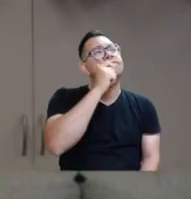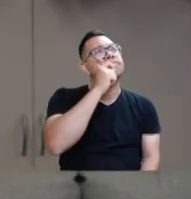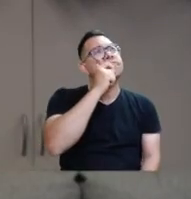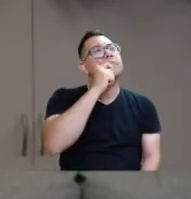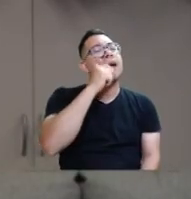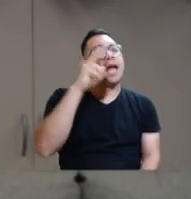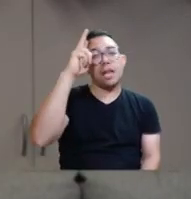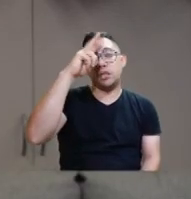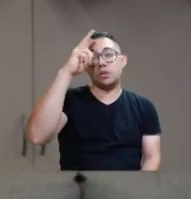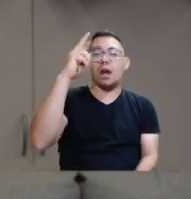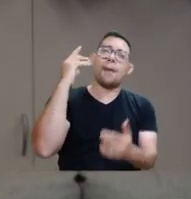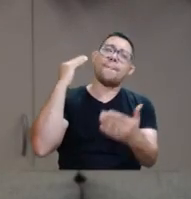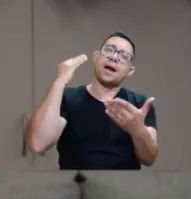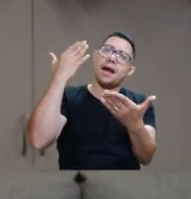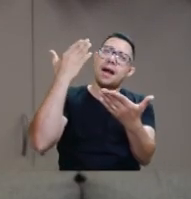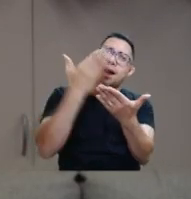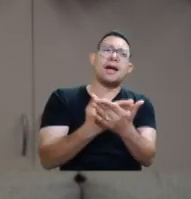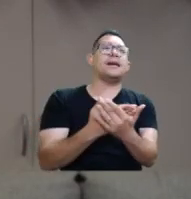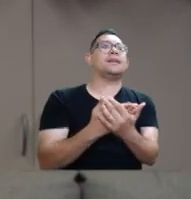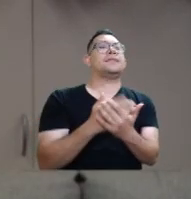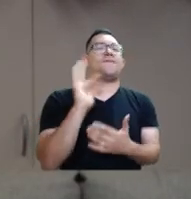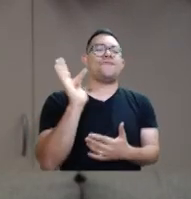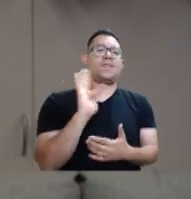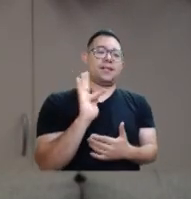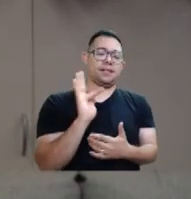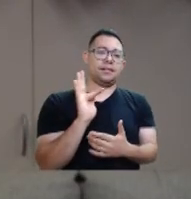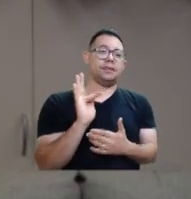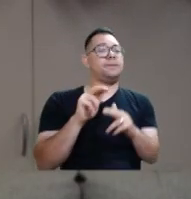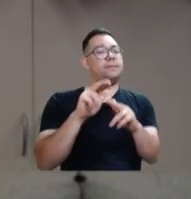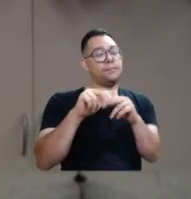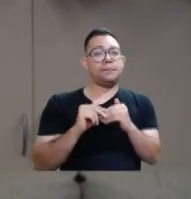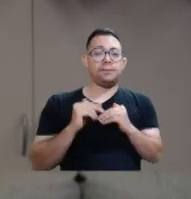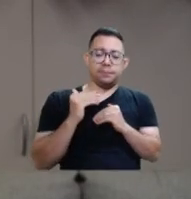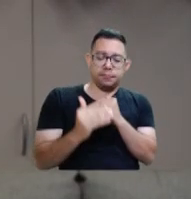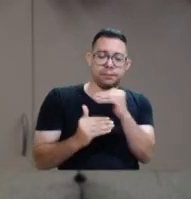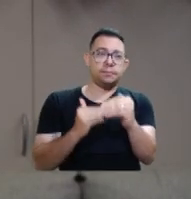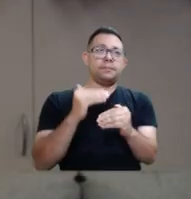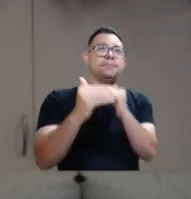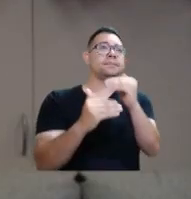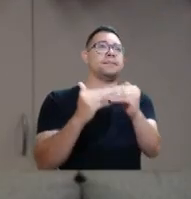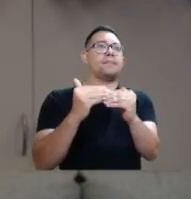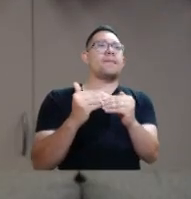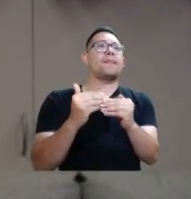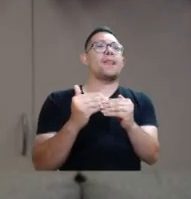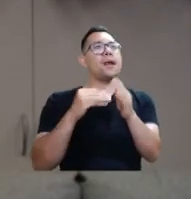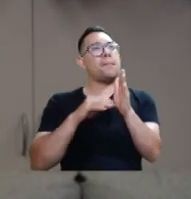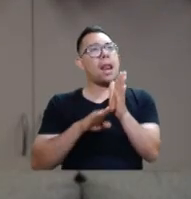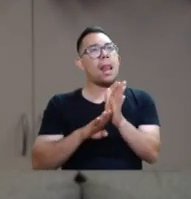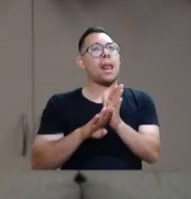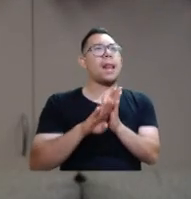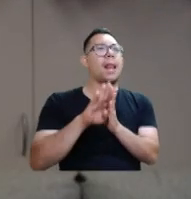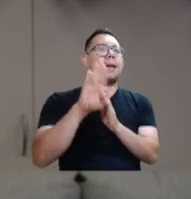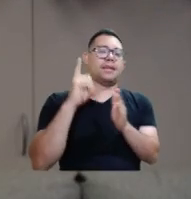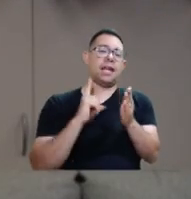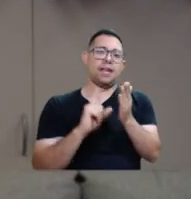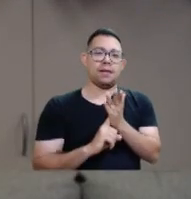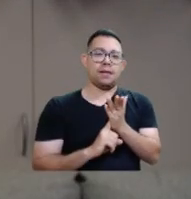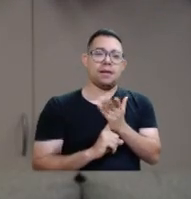missão histórica, né? Uma missão de manter viva uma história, né? Que fez parte da cidade francana, né? Então